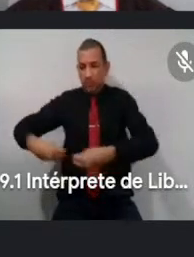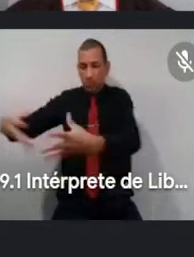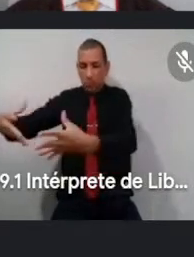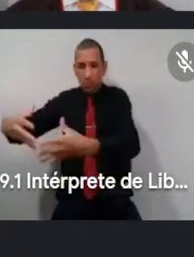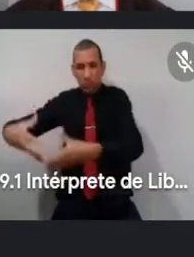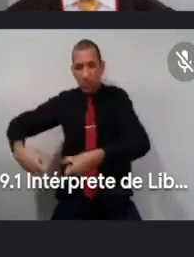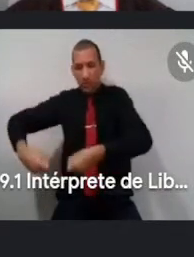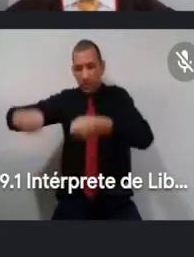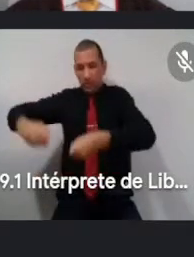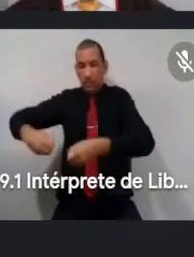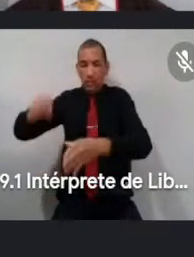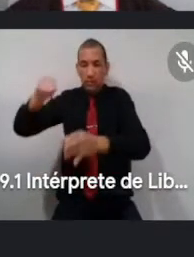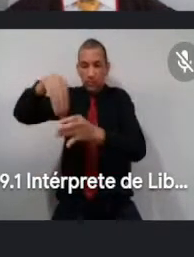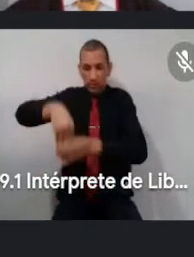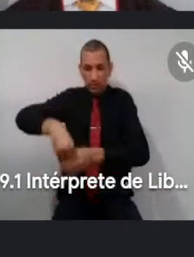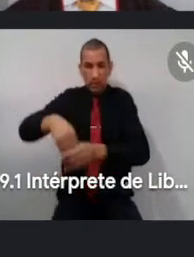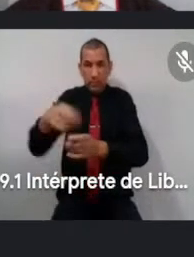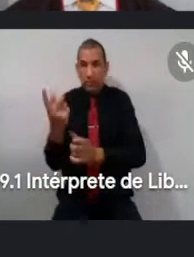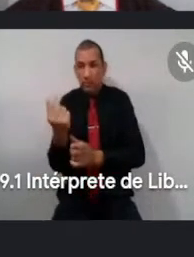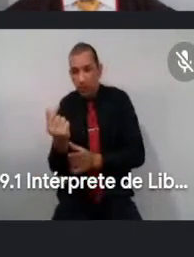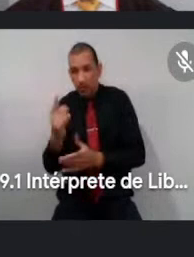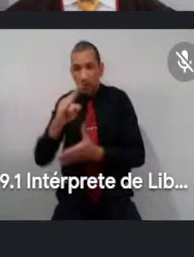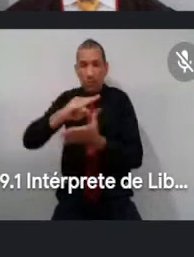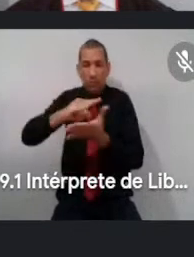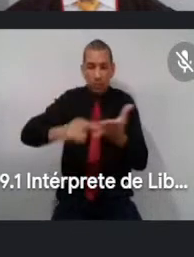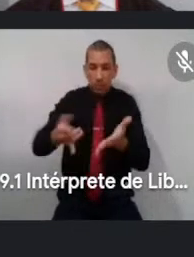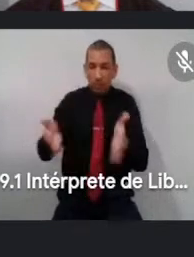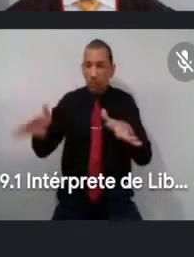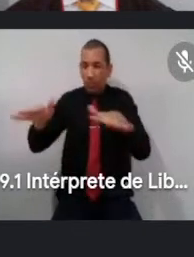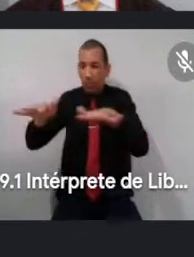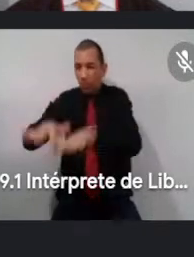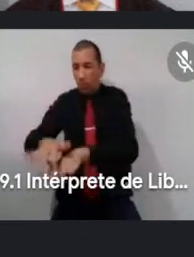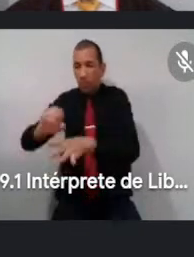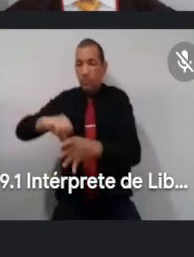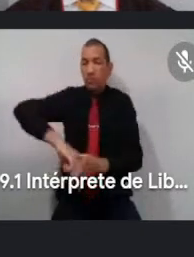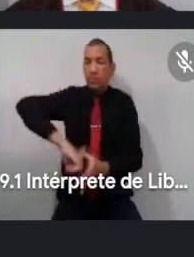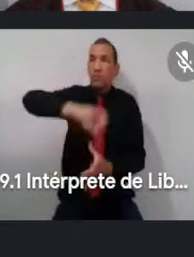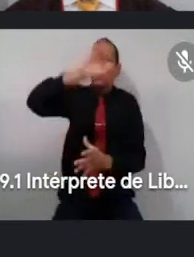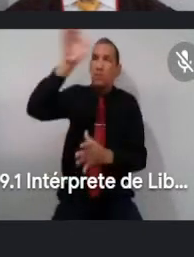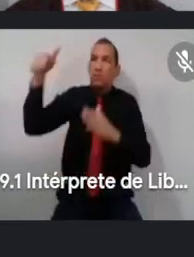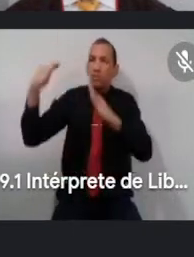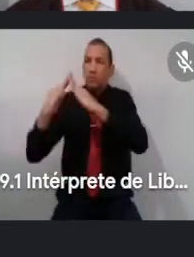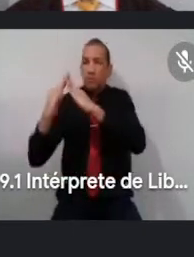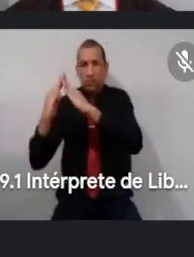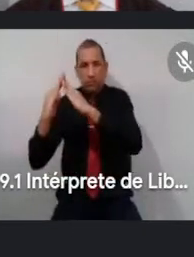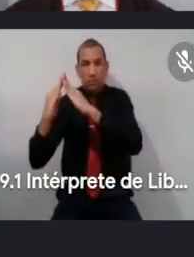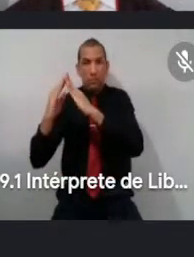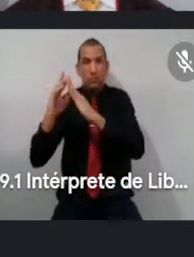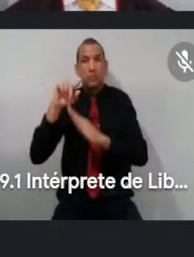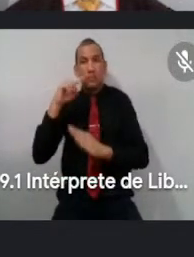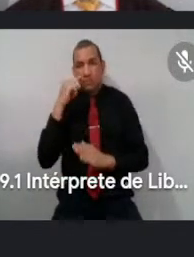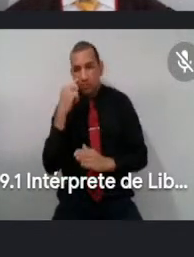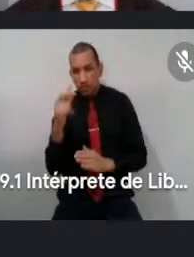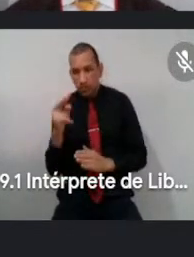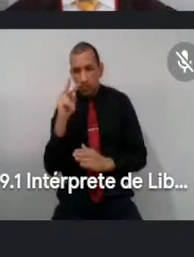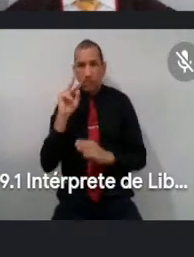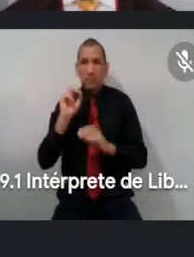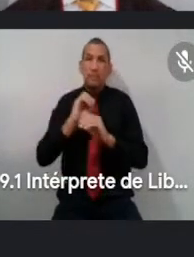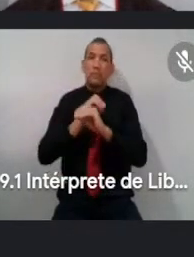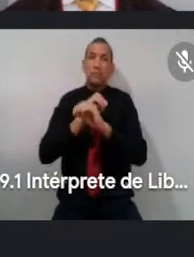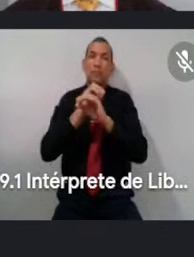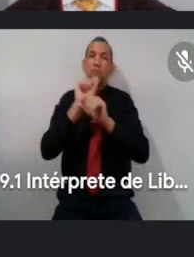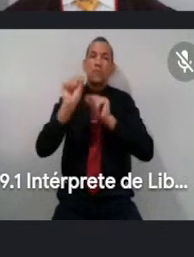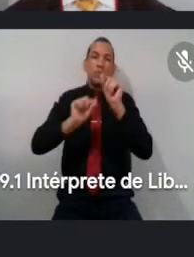duas sacolas contendo dinheiro documentos por cima do muro de sua residência o que denota o meu ver o